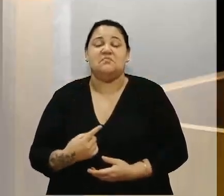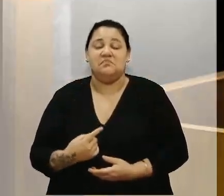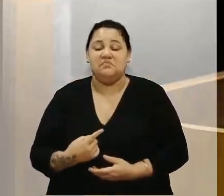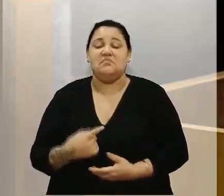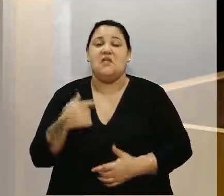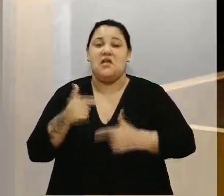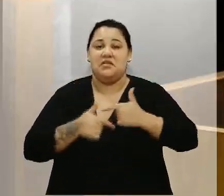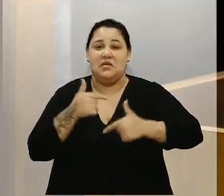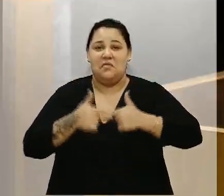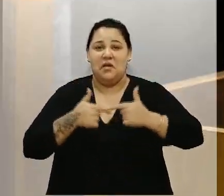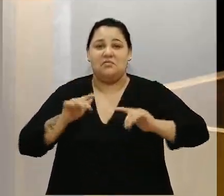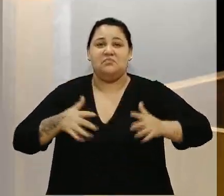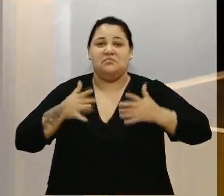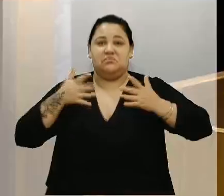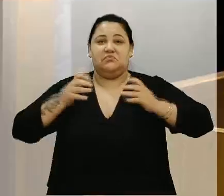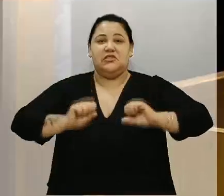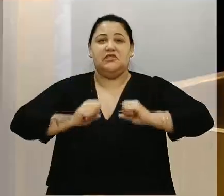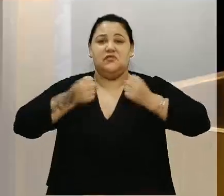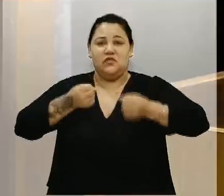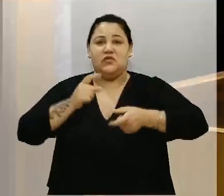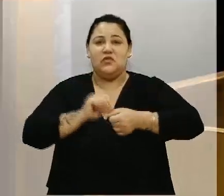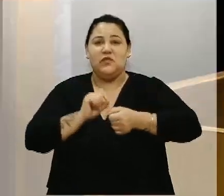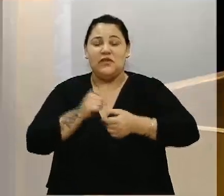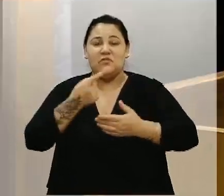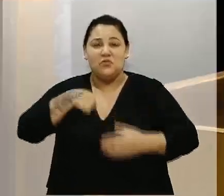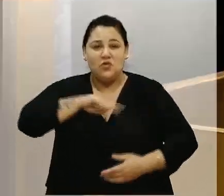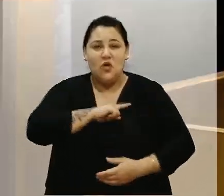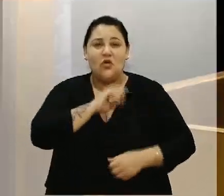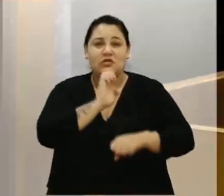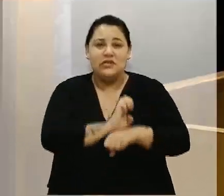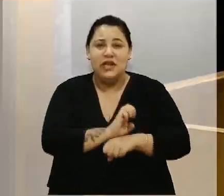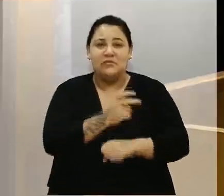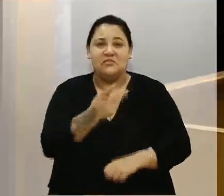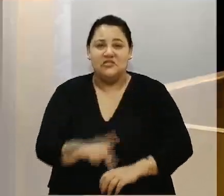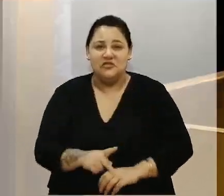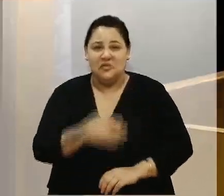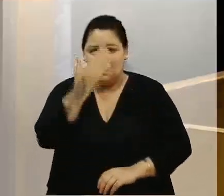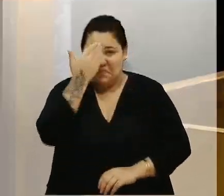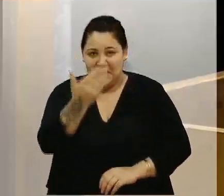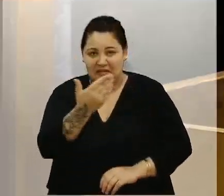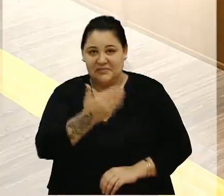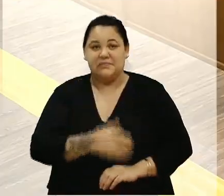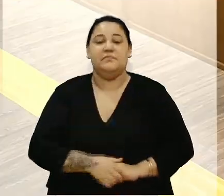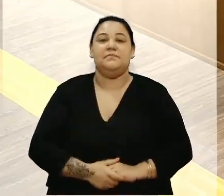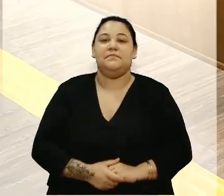esse trabalho, esse empenho que a senhora tem feito para o nosso estado, para a nossa região. Muito obrigado.